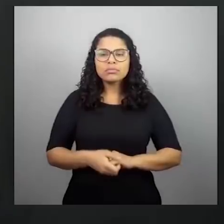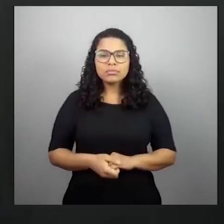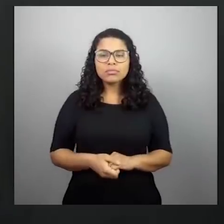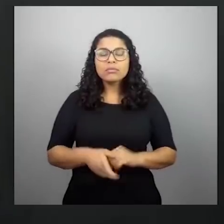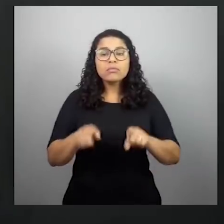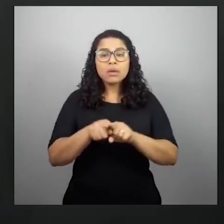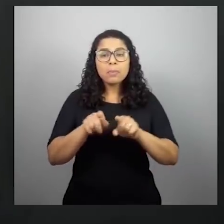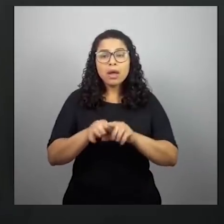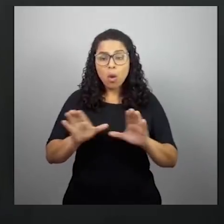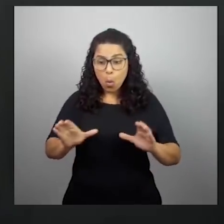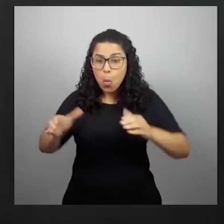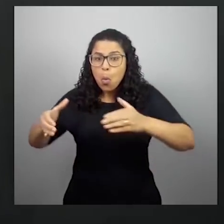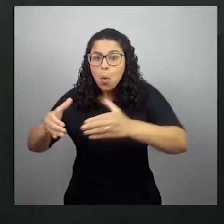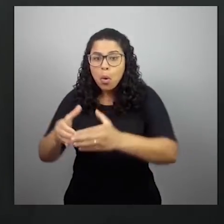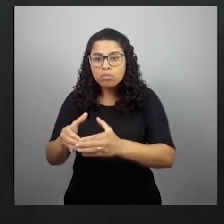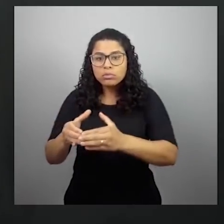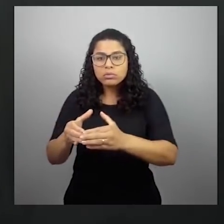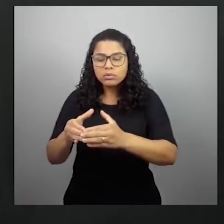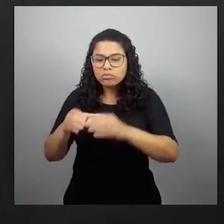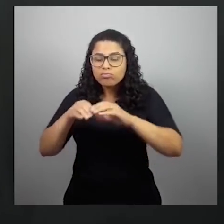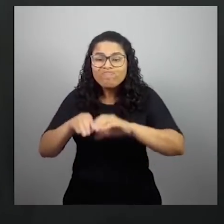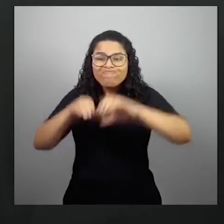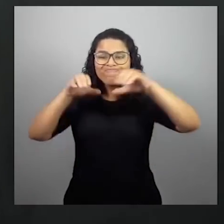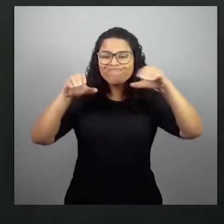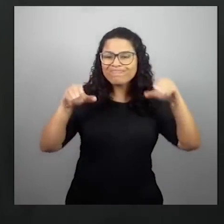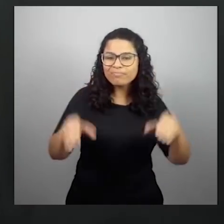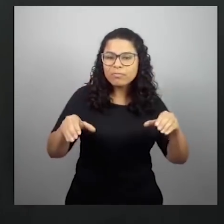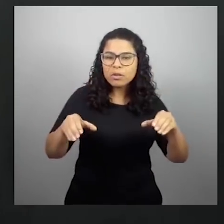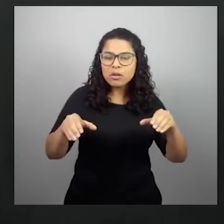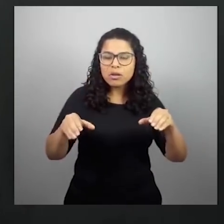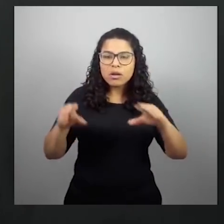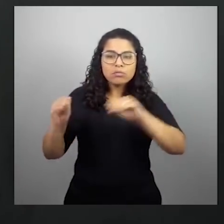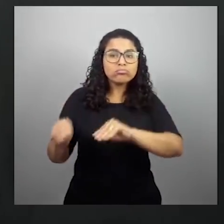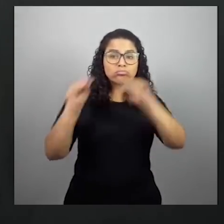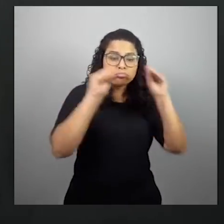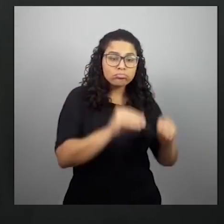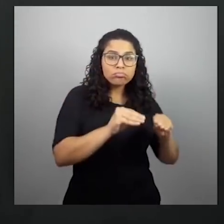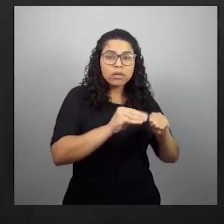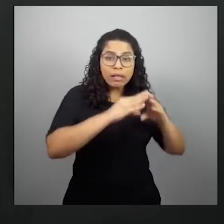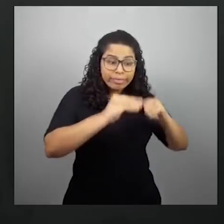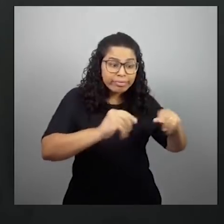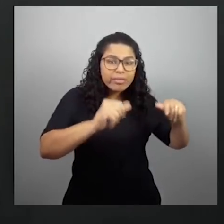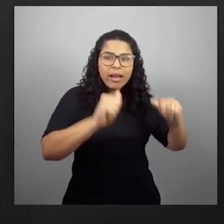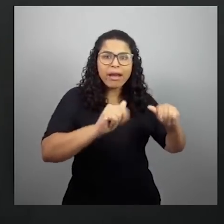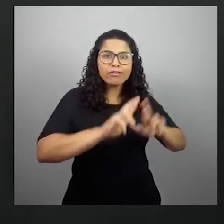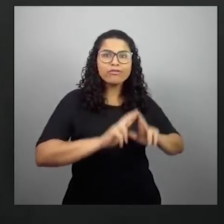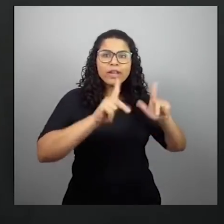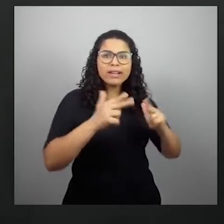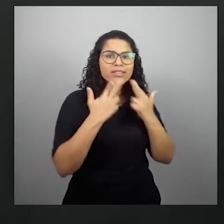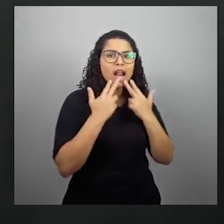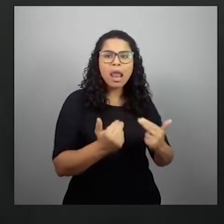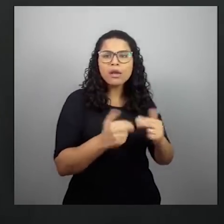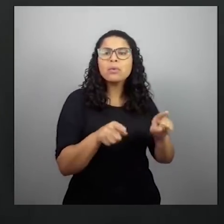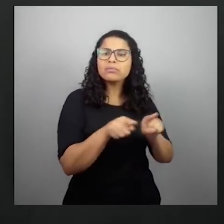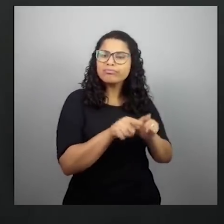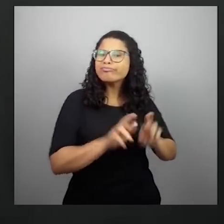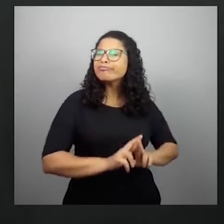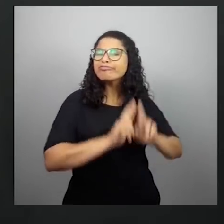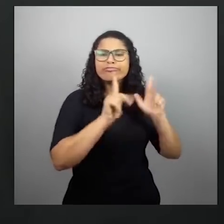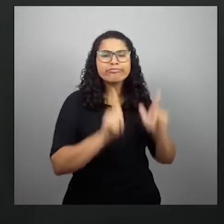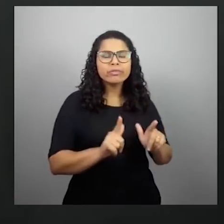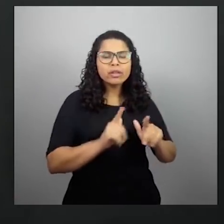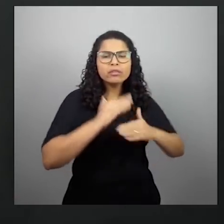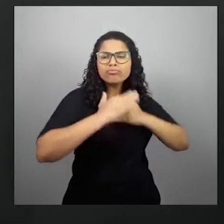sua comunidade e colocados em uma terra onde não dominavam a língua, uma terra desconhecida. Esse processo